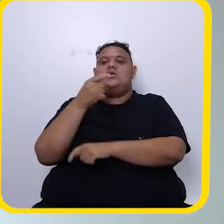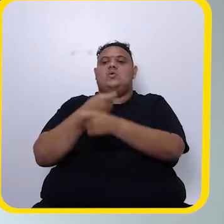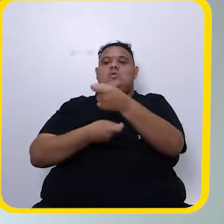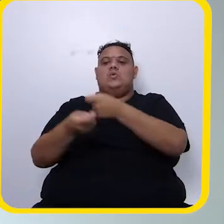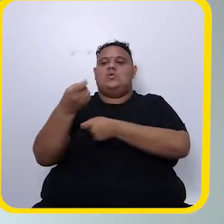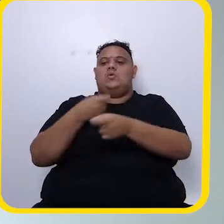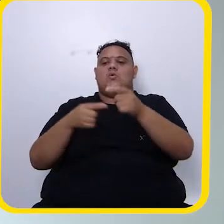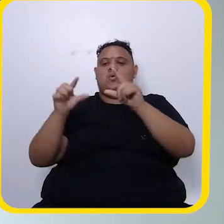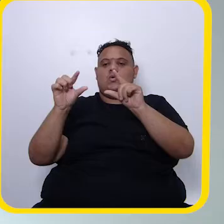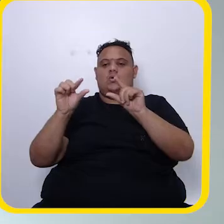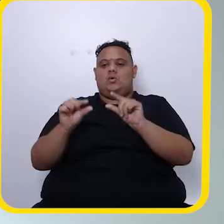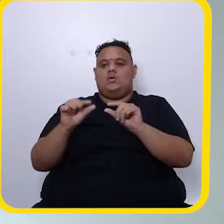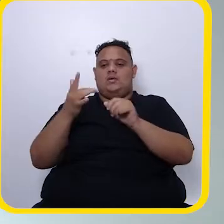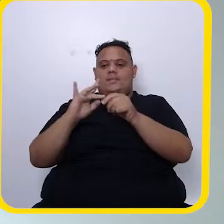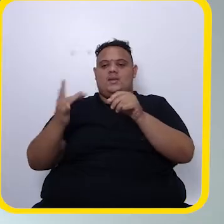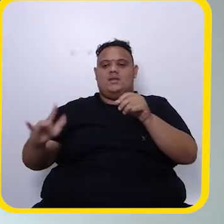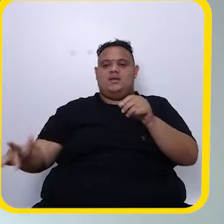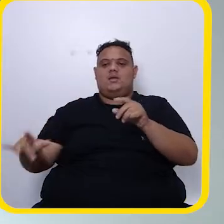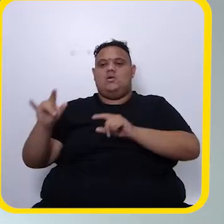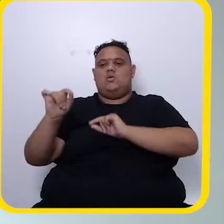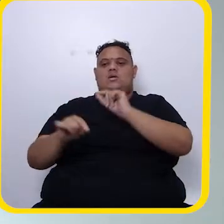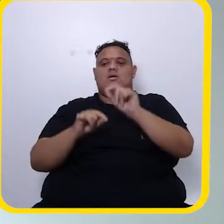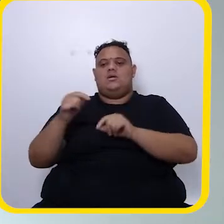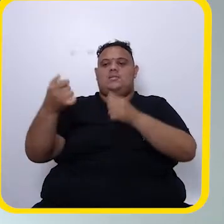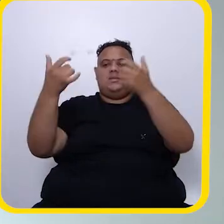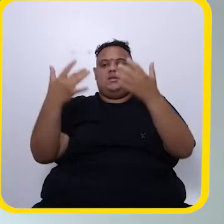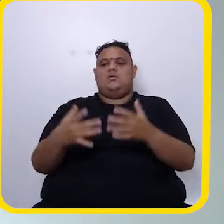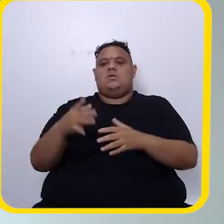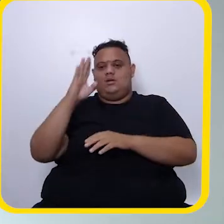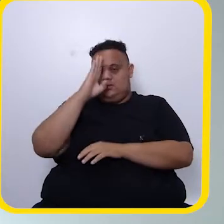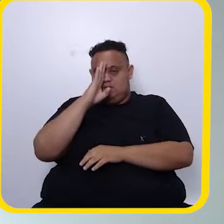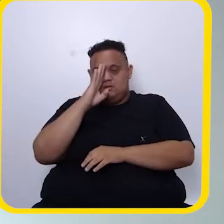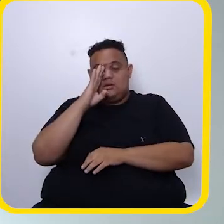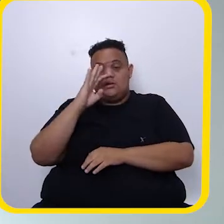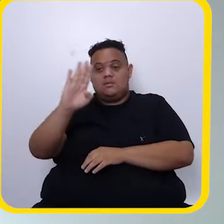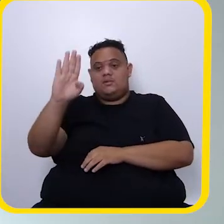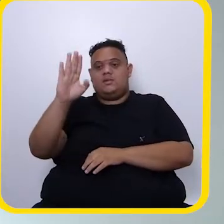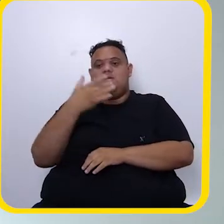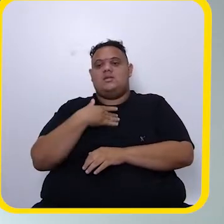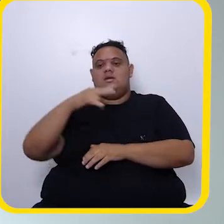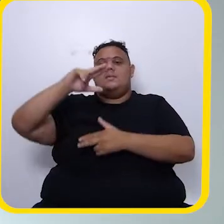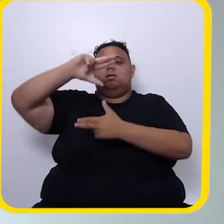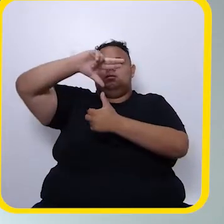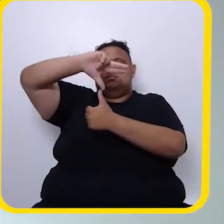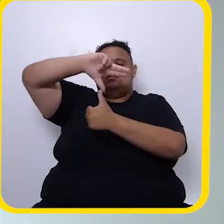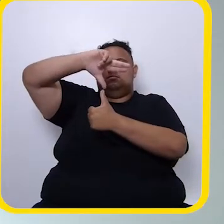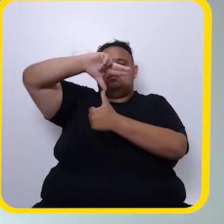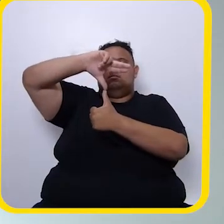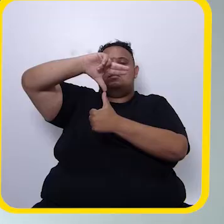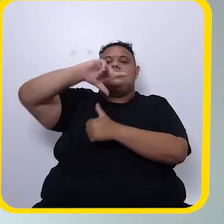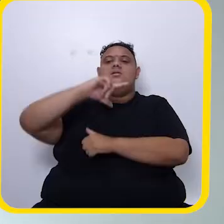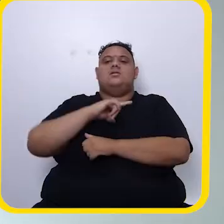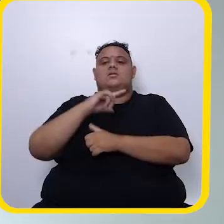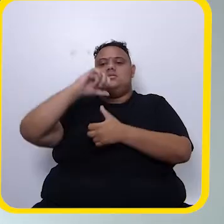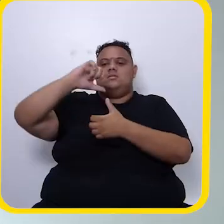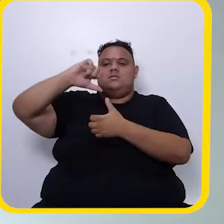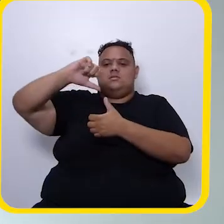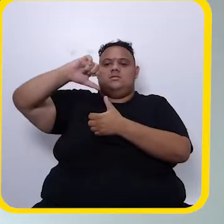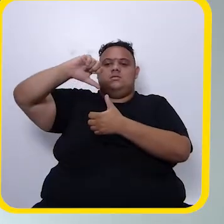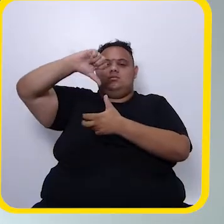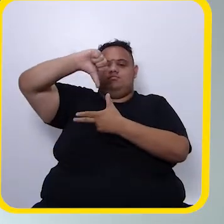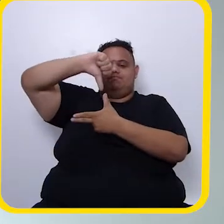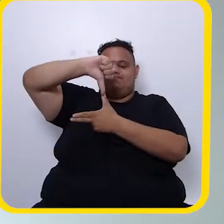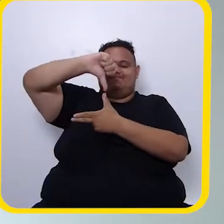têm economia de base mineral, né, que estão destacados aí, principalmente na América do Sul. Na América do Sul, nós temos